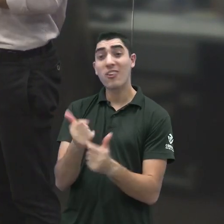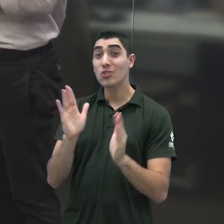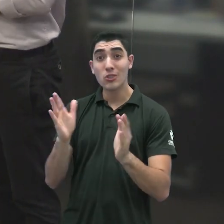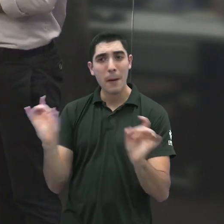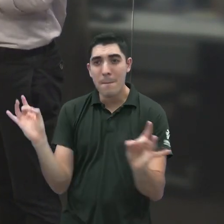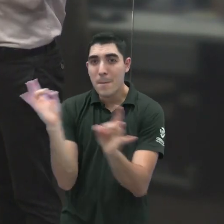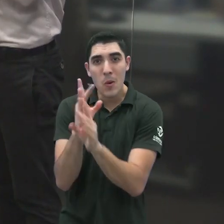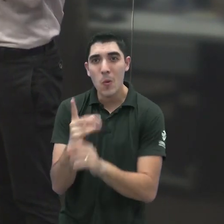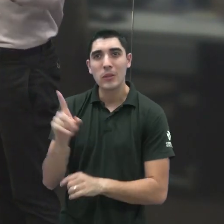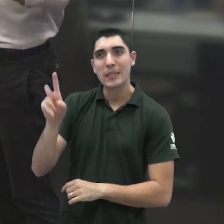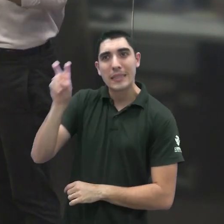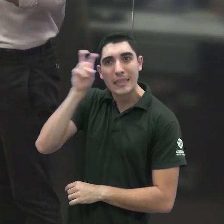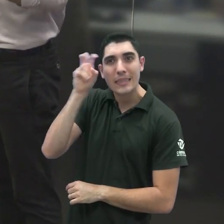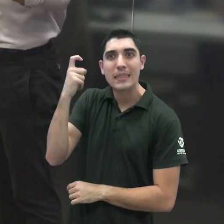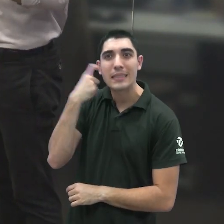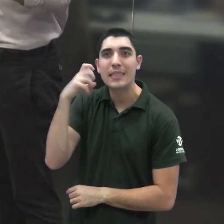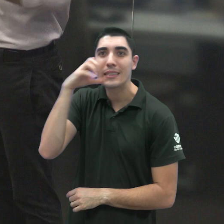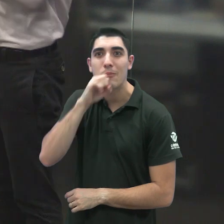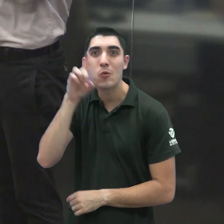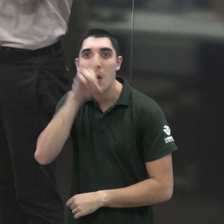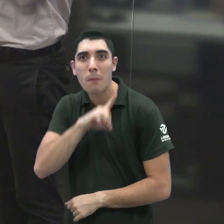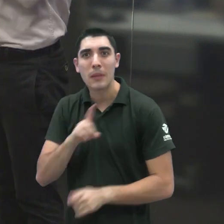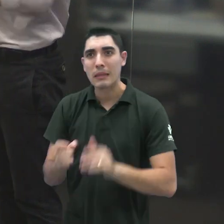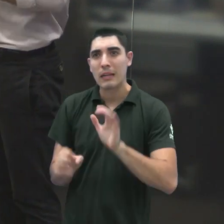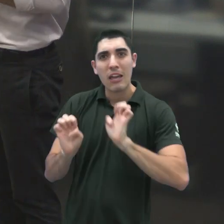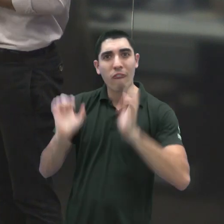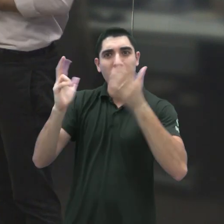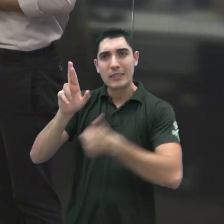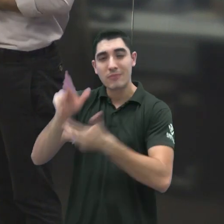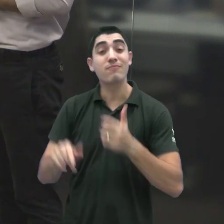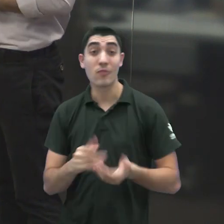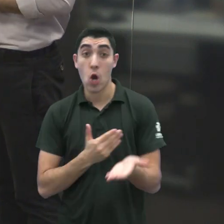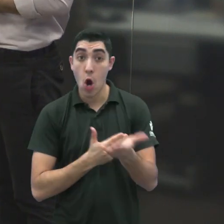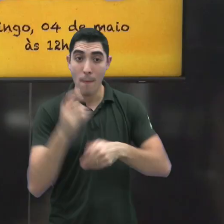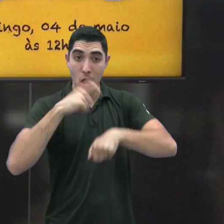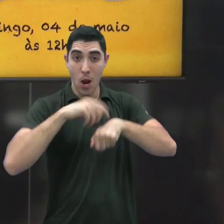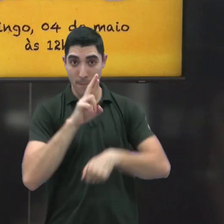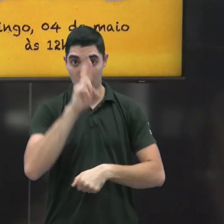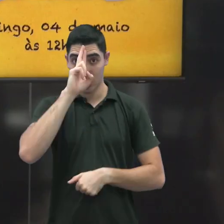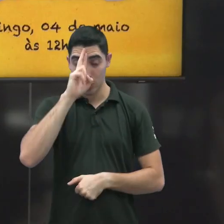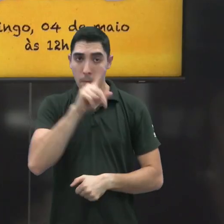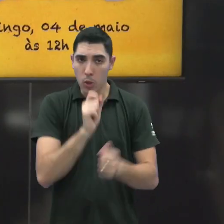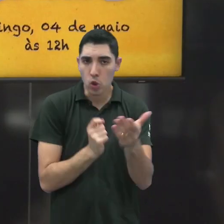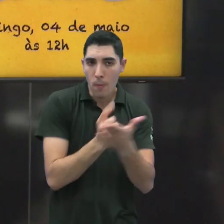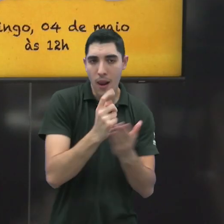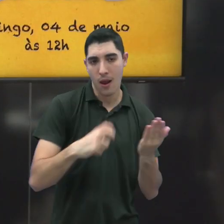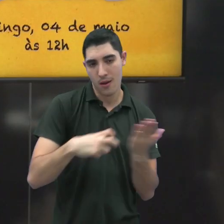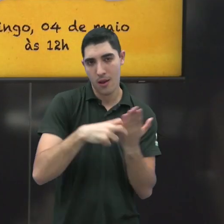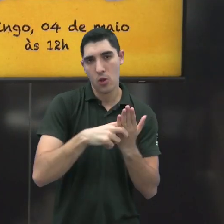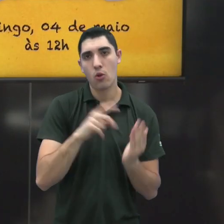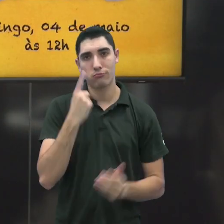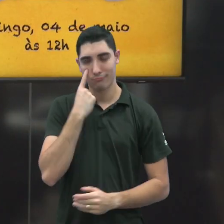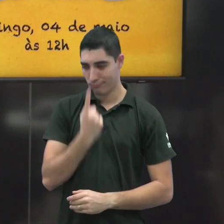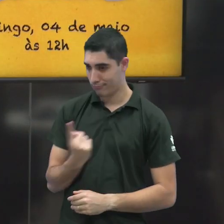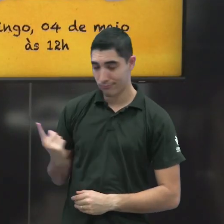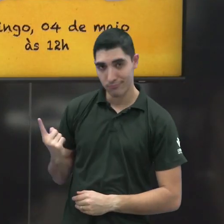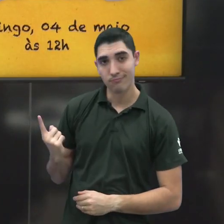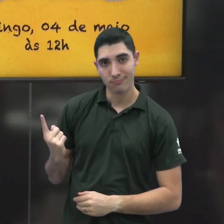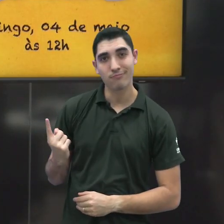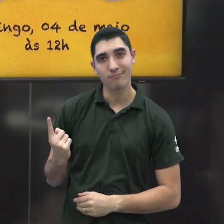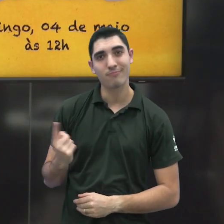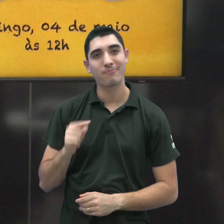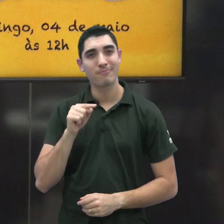vamos junto, a gente já tem programação para todos os dias. Gostei, tá bem completa. O evento começa meio-dia e aí você pode comprar os ingressos no